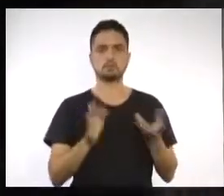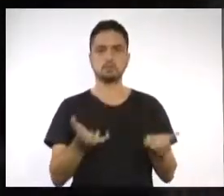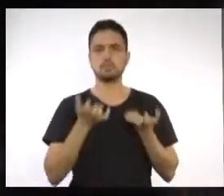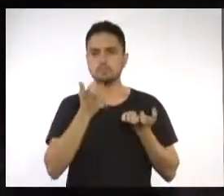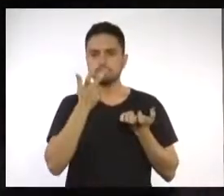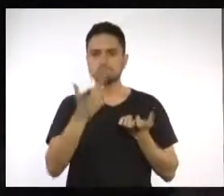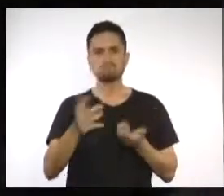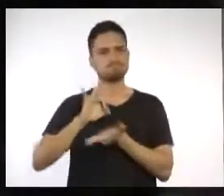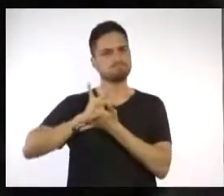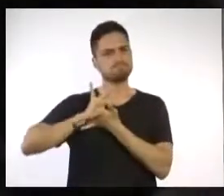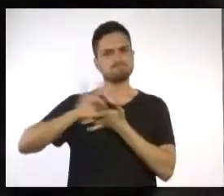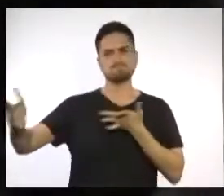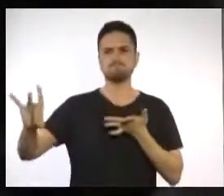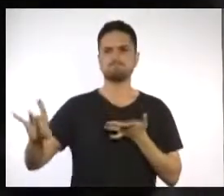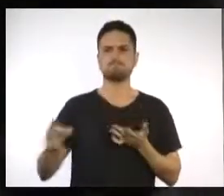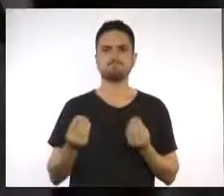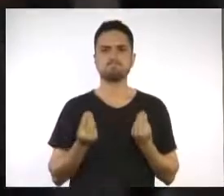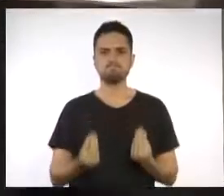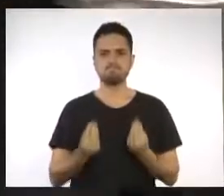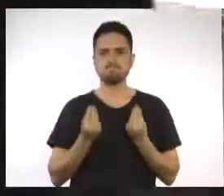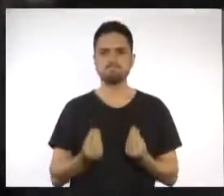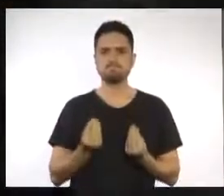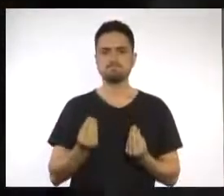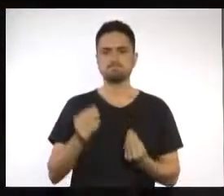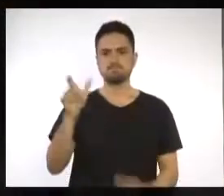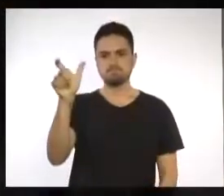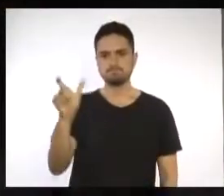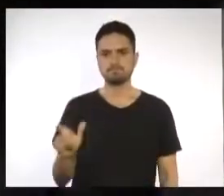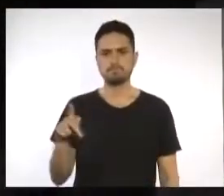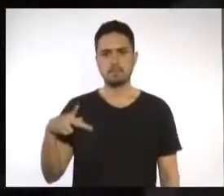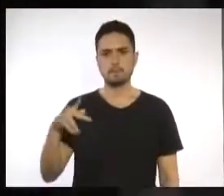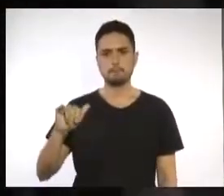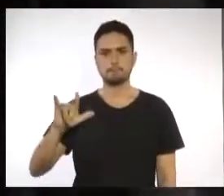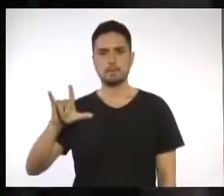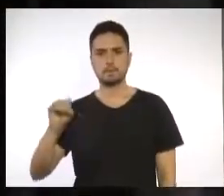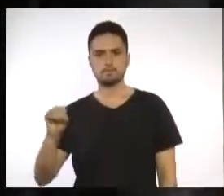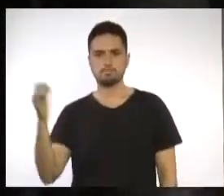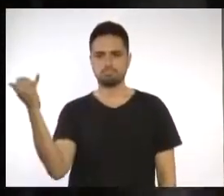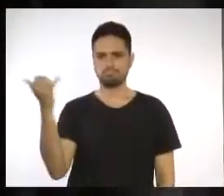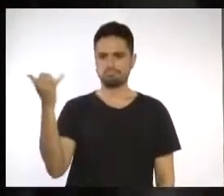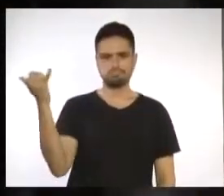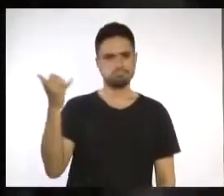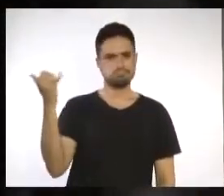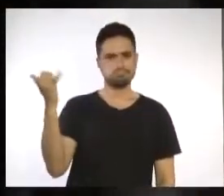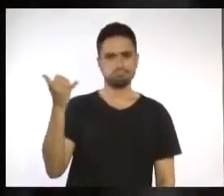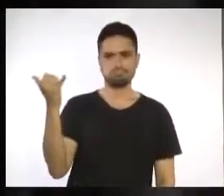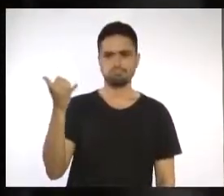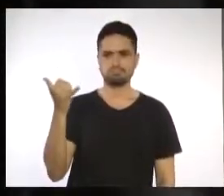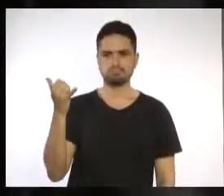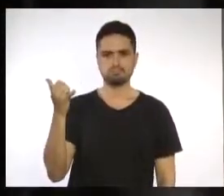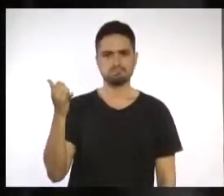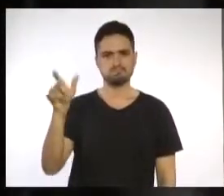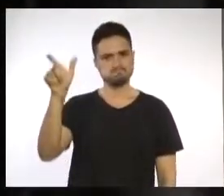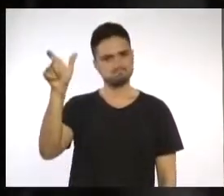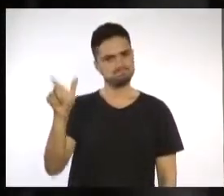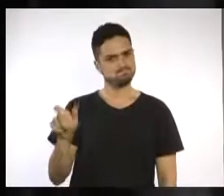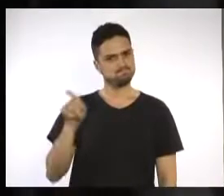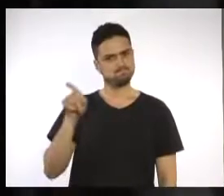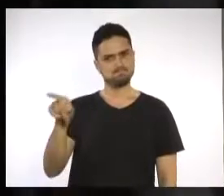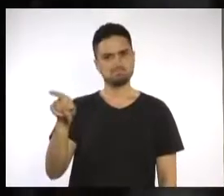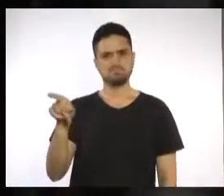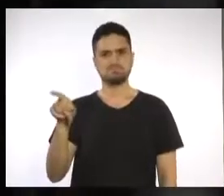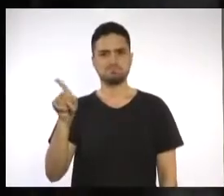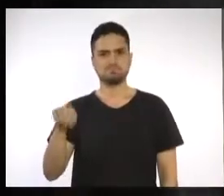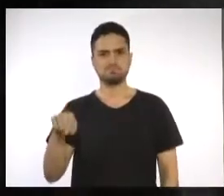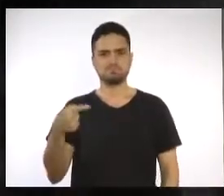veementemente duas recentes declarações desse personagem obscuro da República, que é o ministro Paulo Guedes. Em